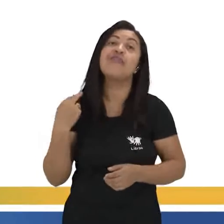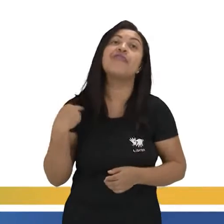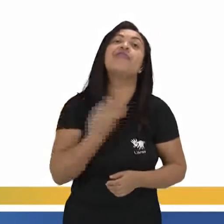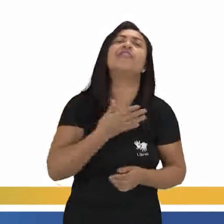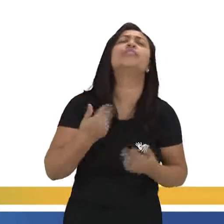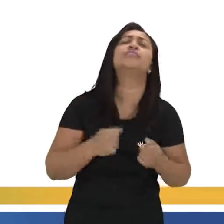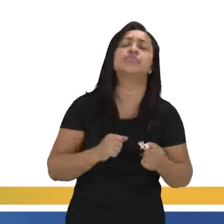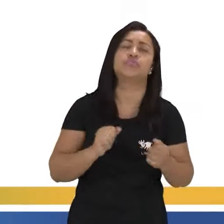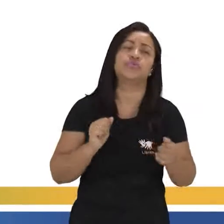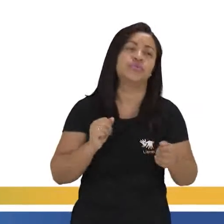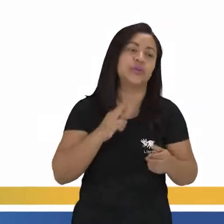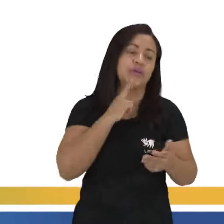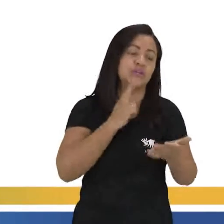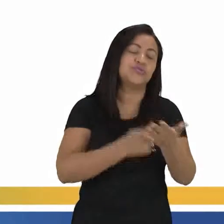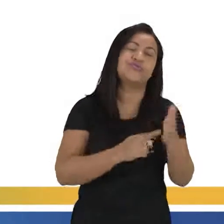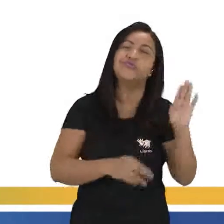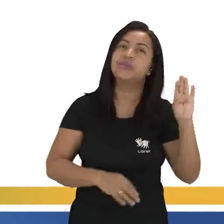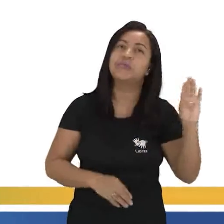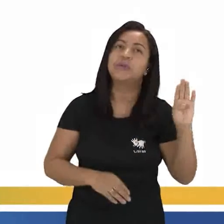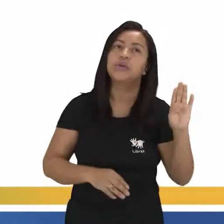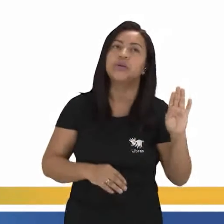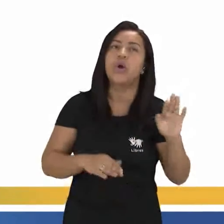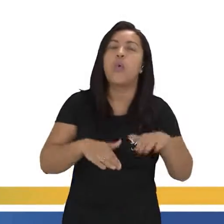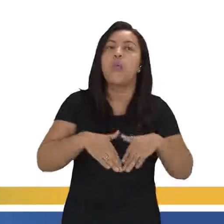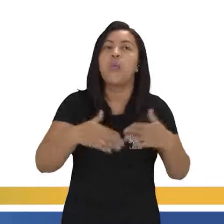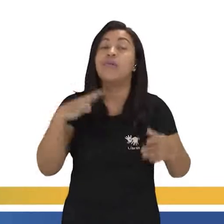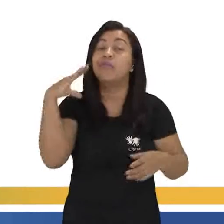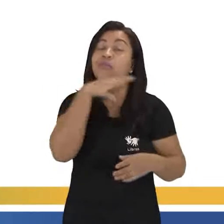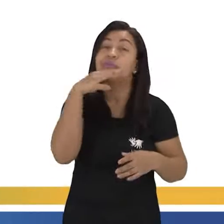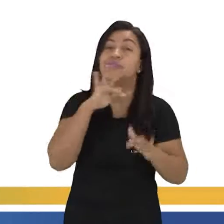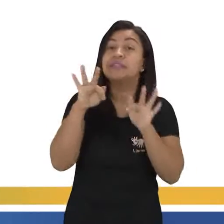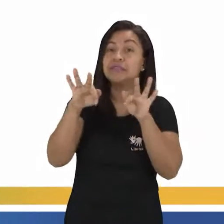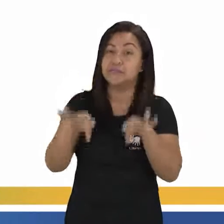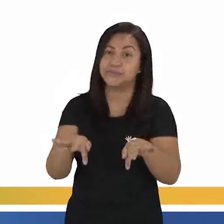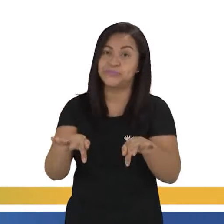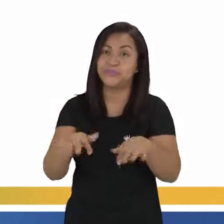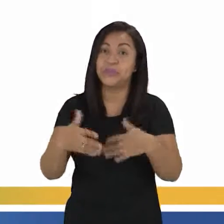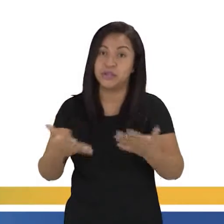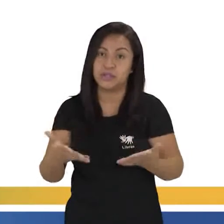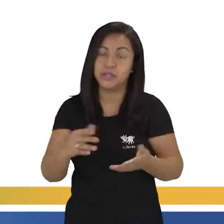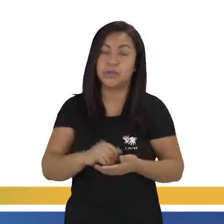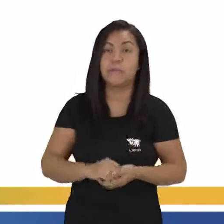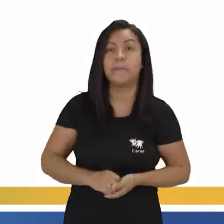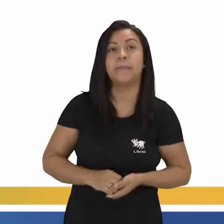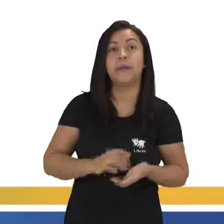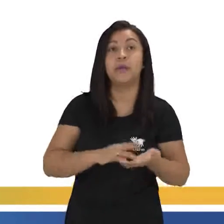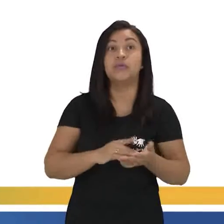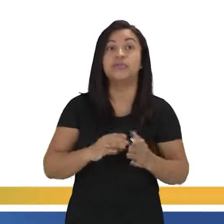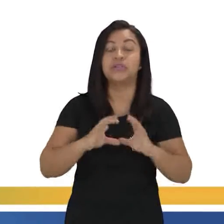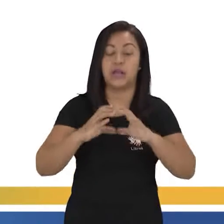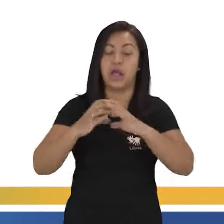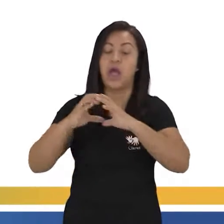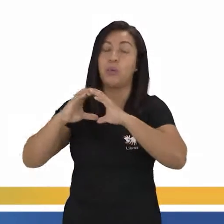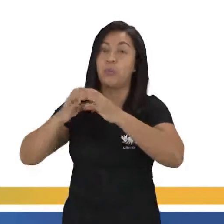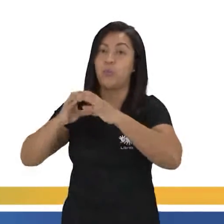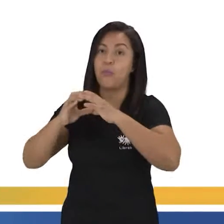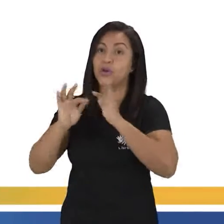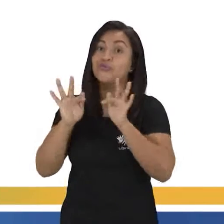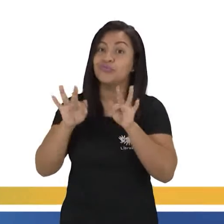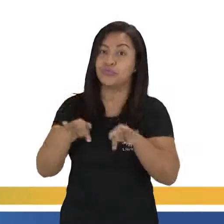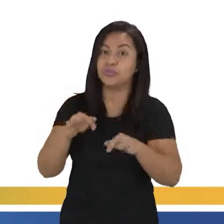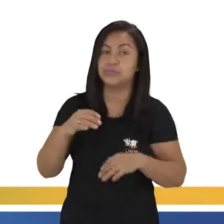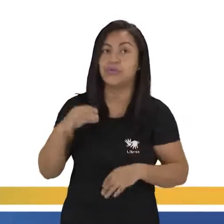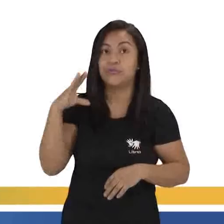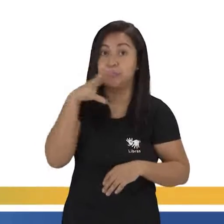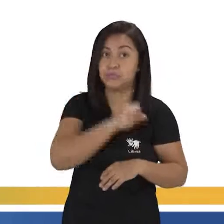B, que ele está perguntando qual é a velocidade final, certo? Então, para calcularmos a velocidade final da bola, usaremos a seguinte definição